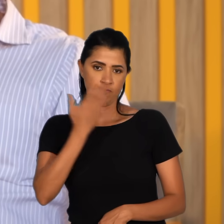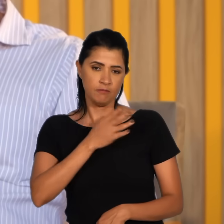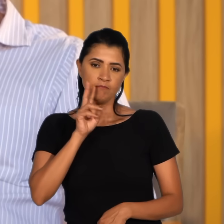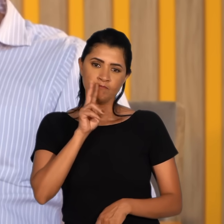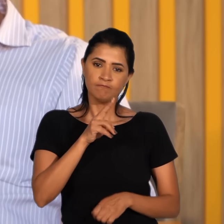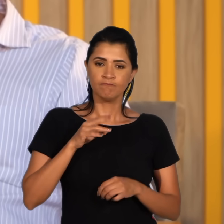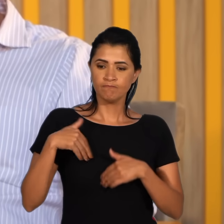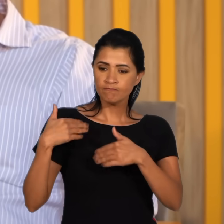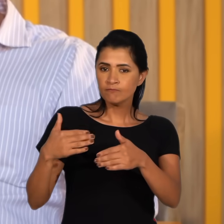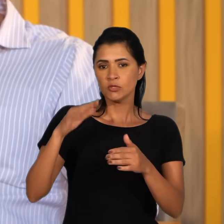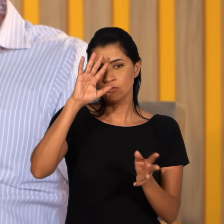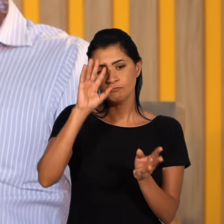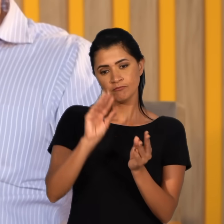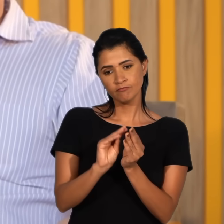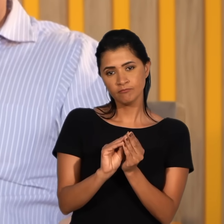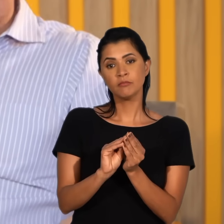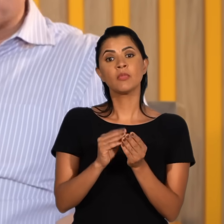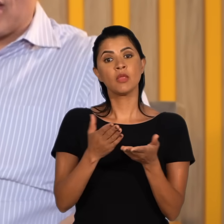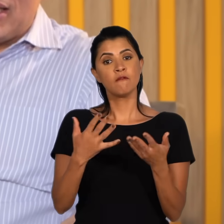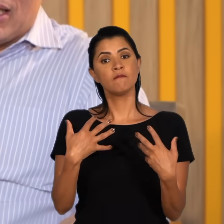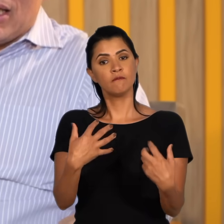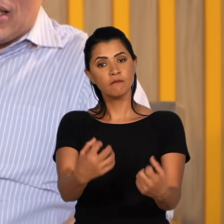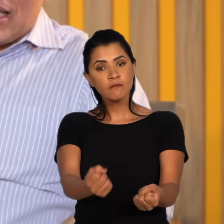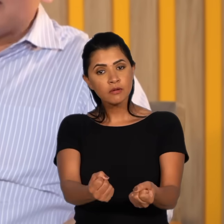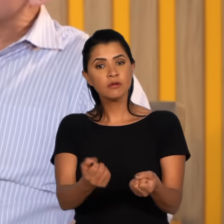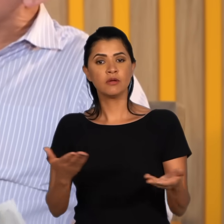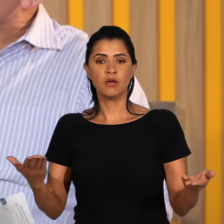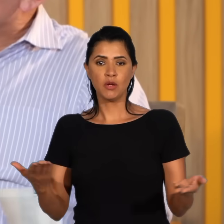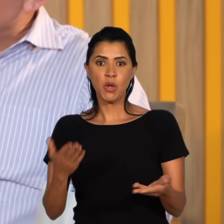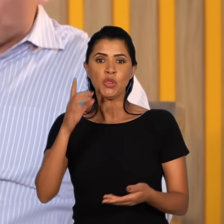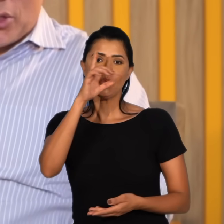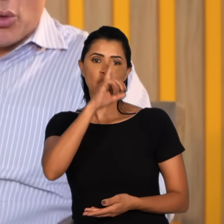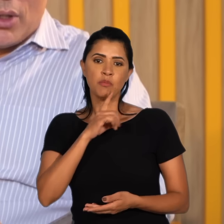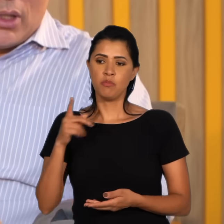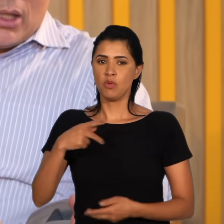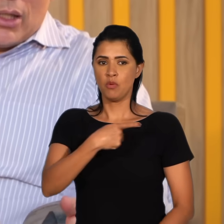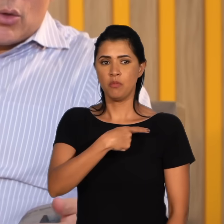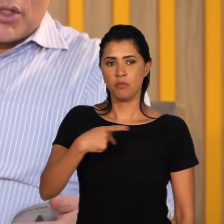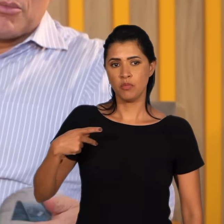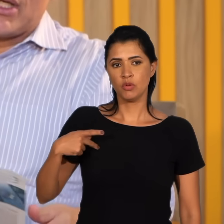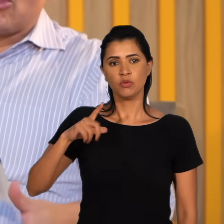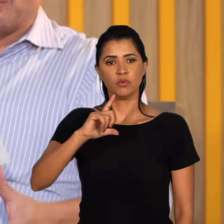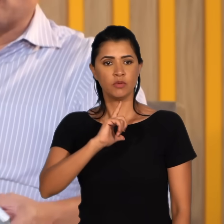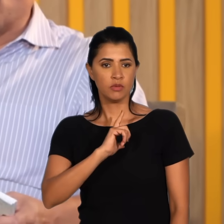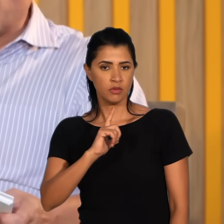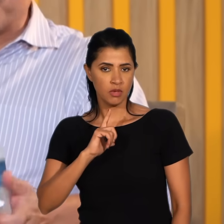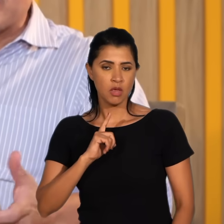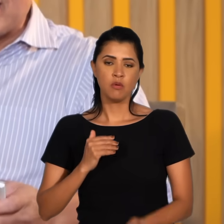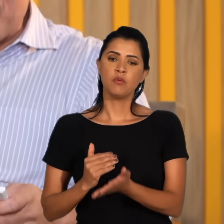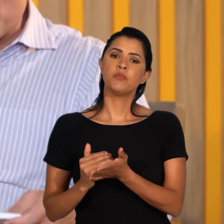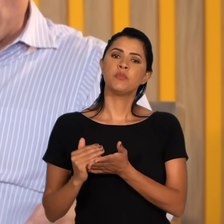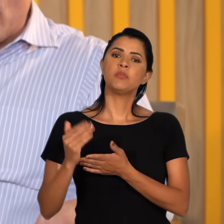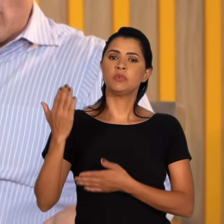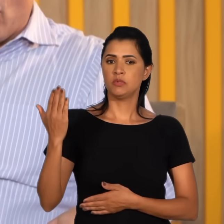prepare para essa jornada de compreensão e Nós já vamos aqui na lição de domingo pastor nós temos aqui como